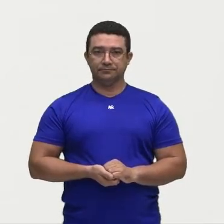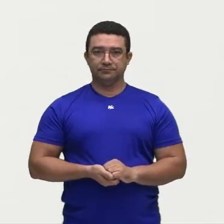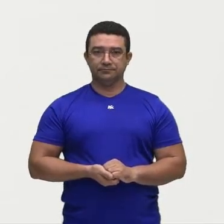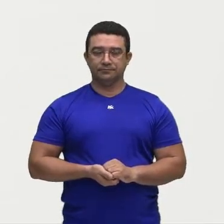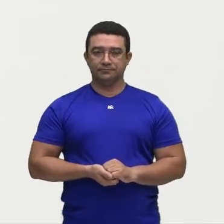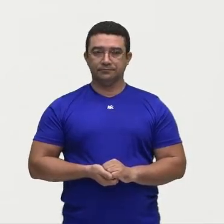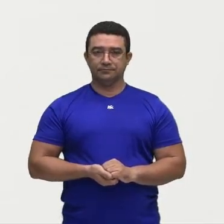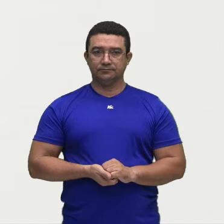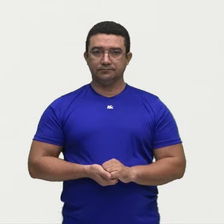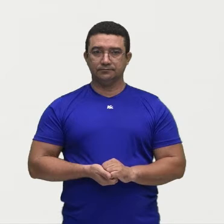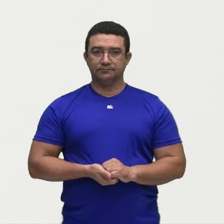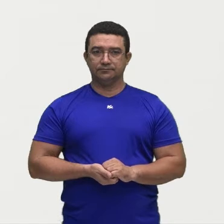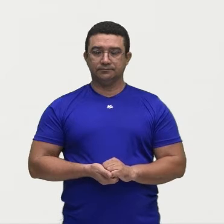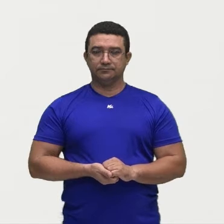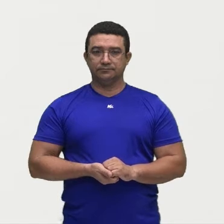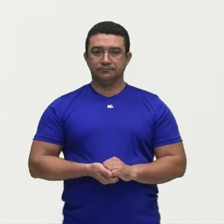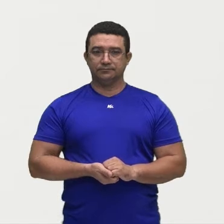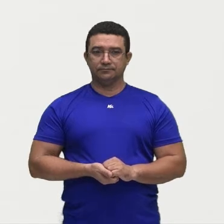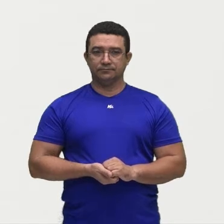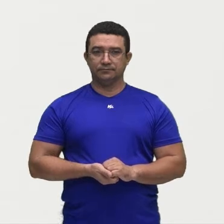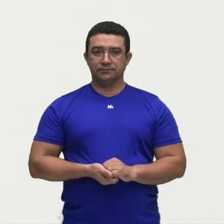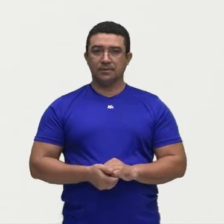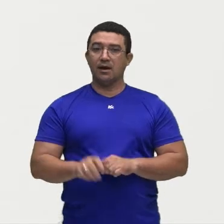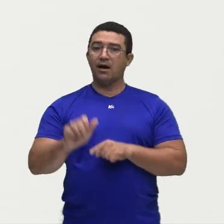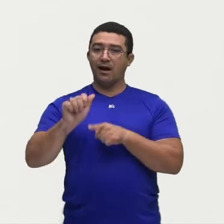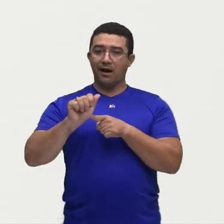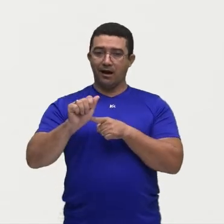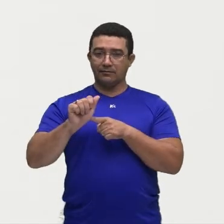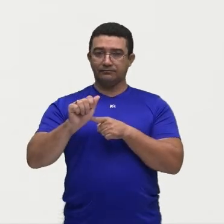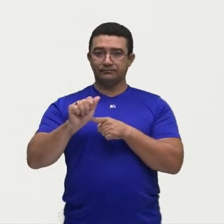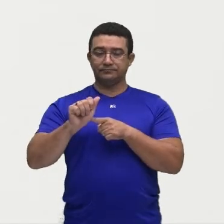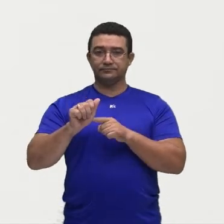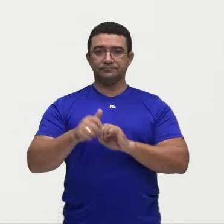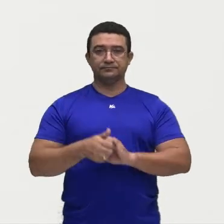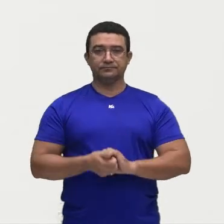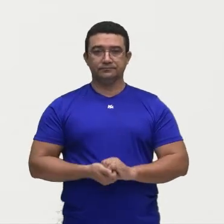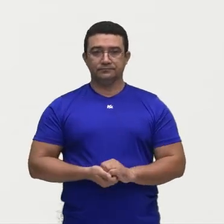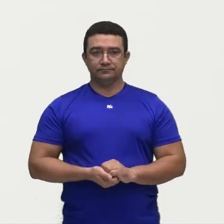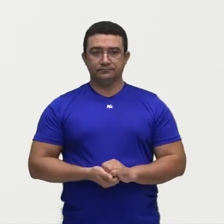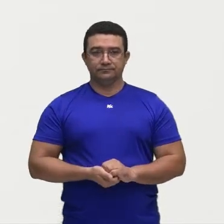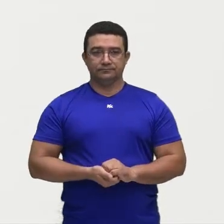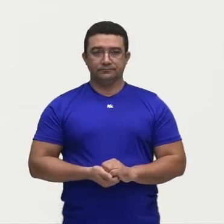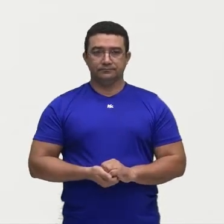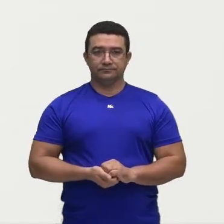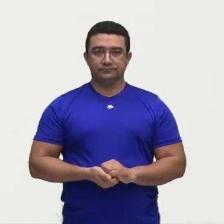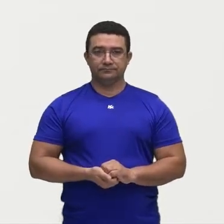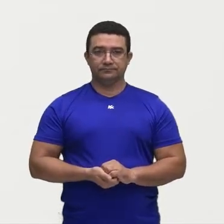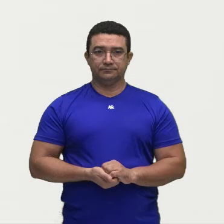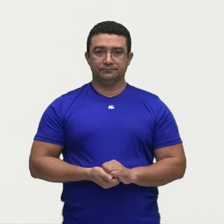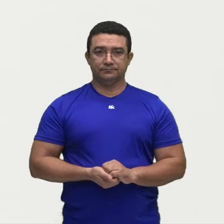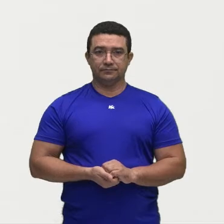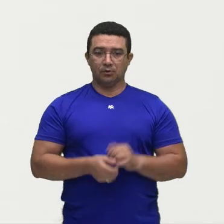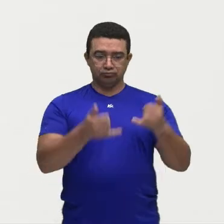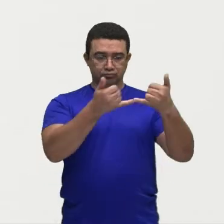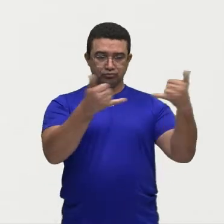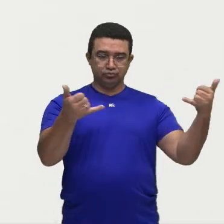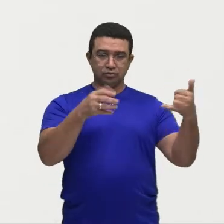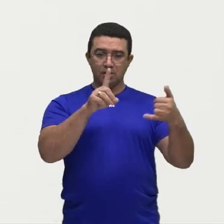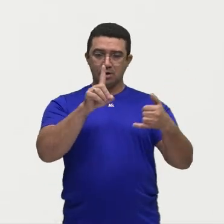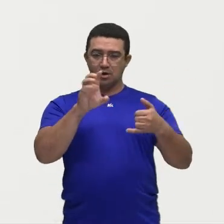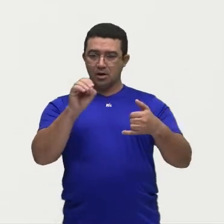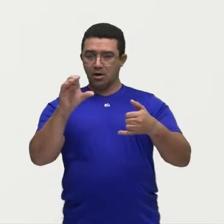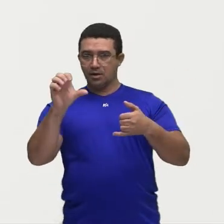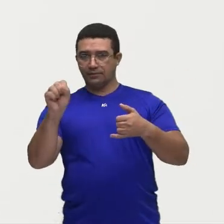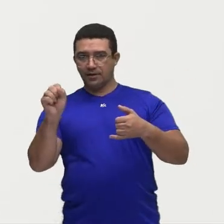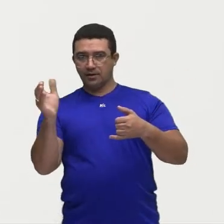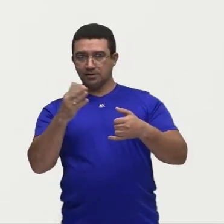onde. E a pergunta aqui que vocês têm, olha, são as seguintes. Aqui o espaço, does